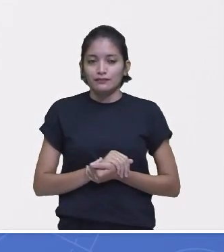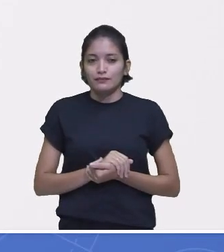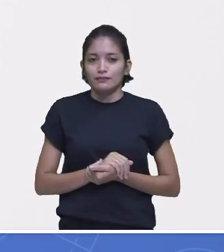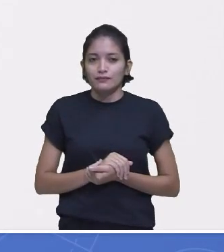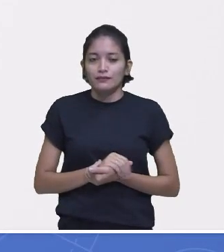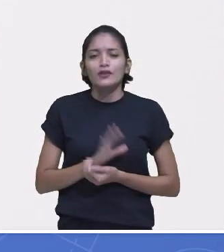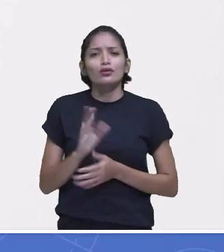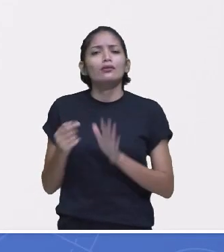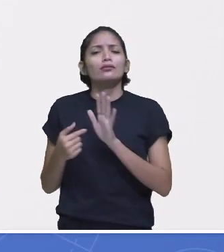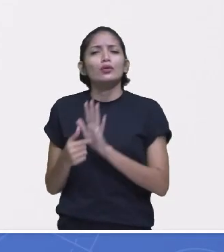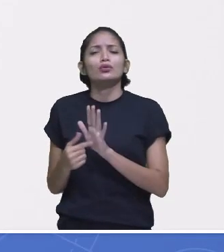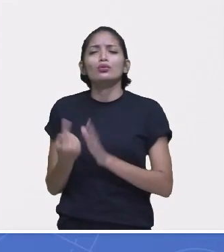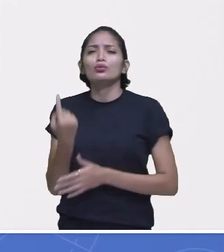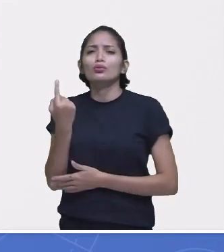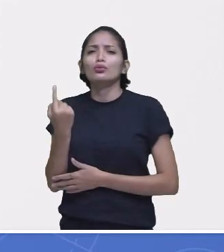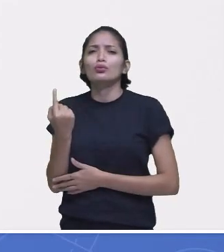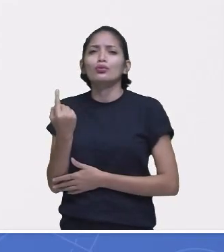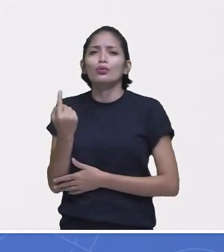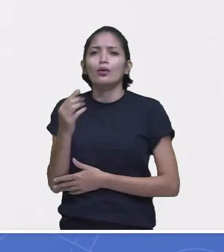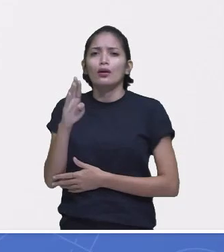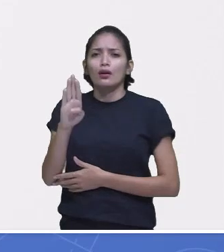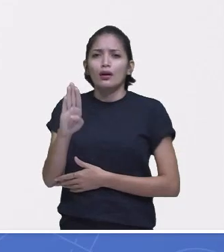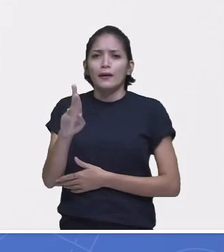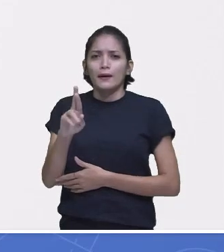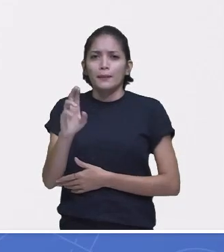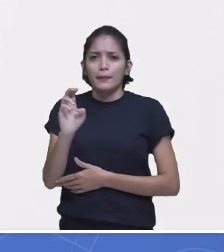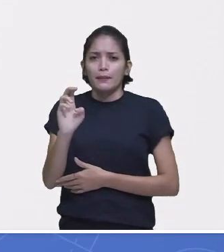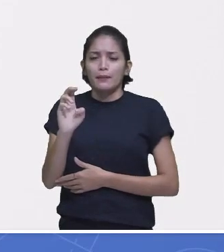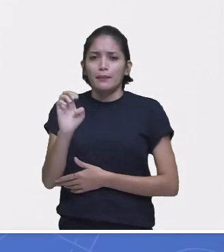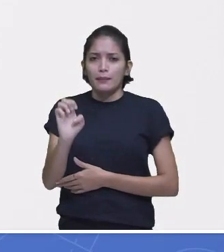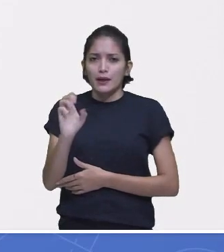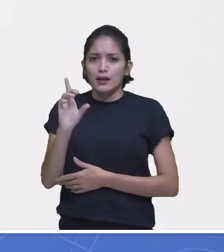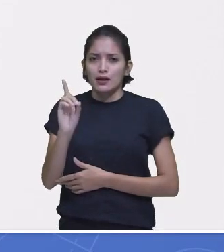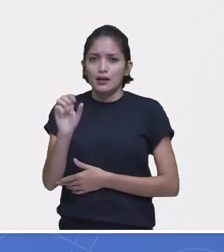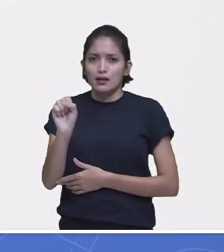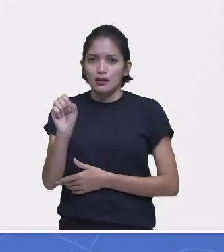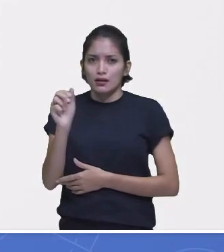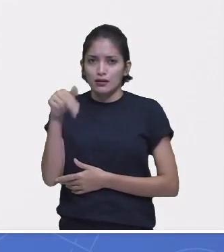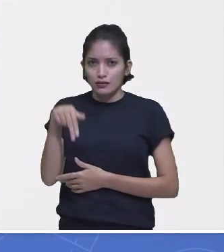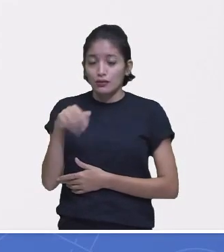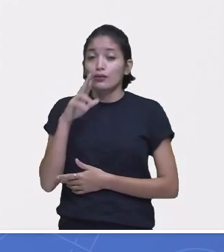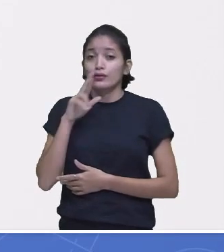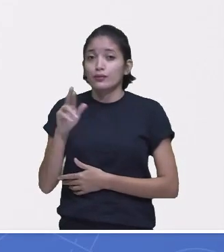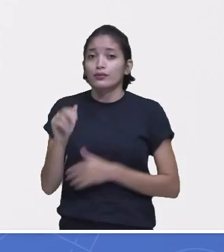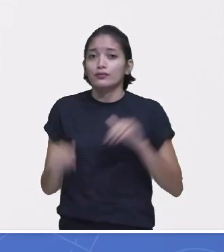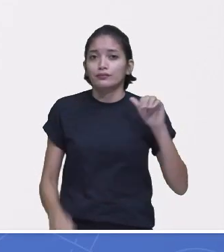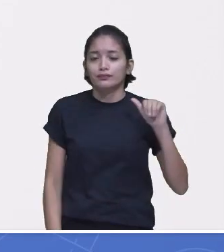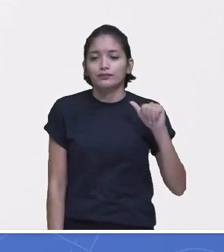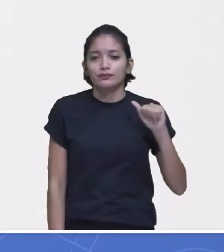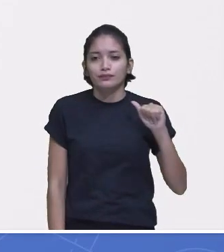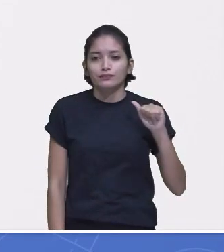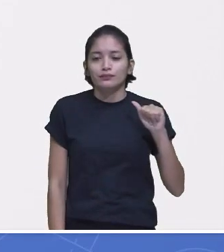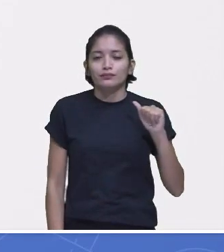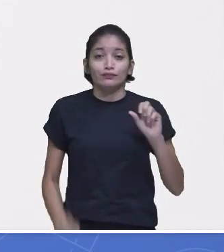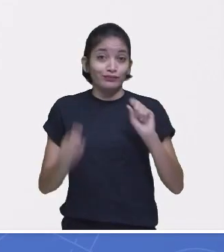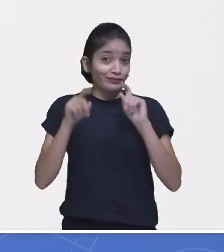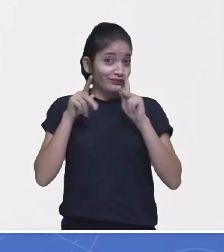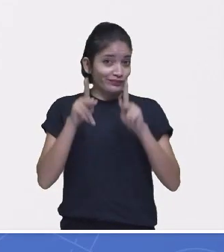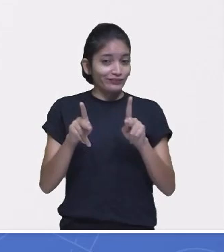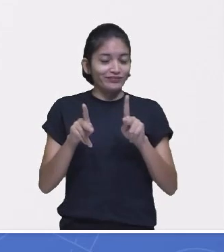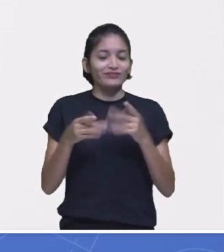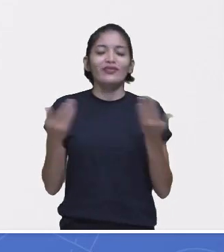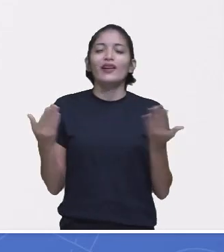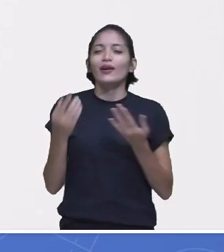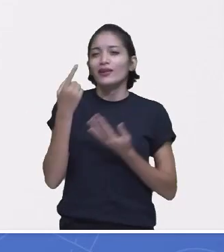Apareceu ali mais um, que é o Brandson, que respondeu a letra A. Ok, pessoal. Então agora